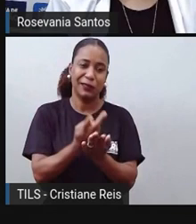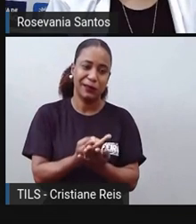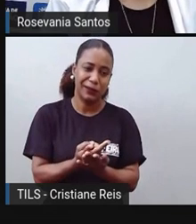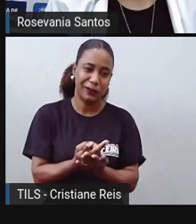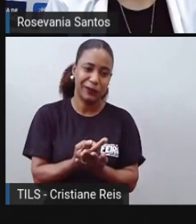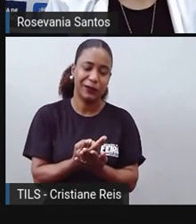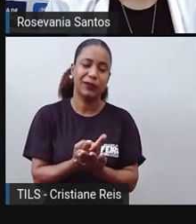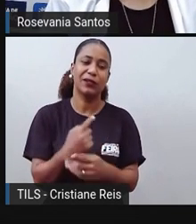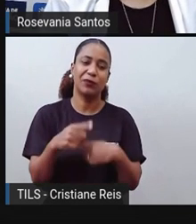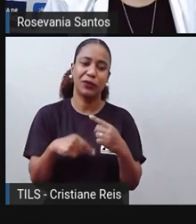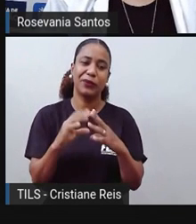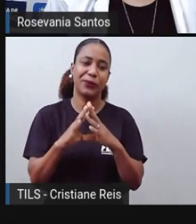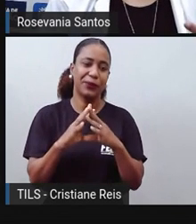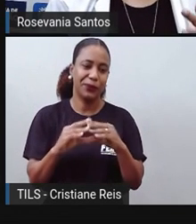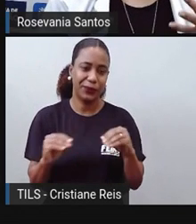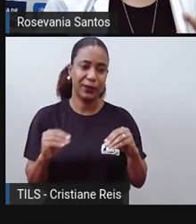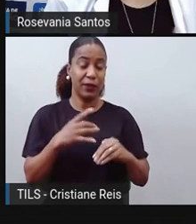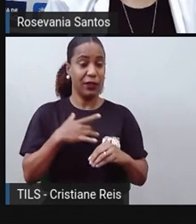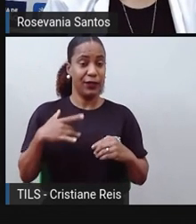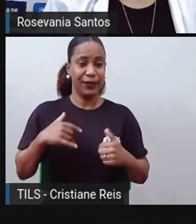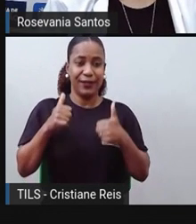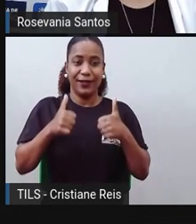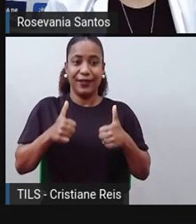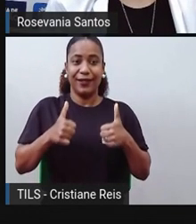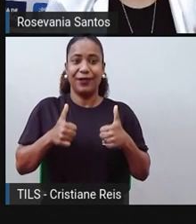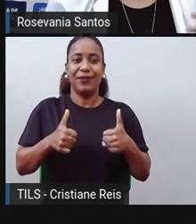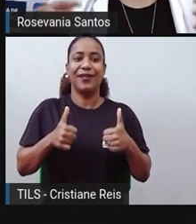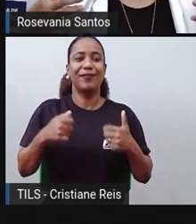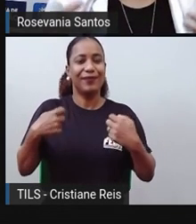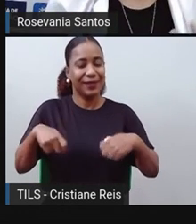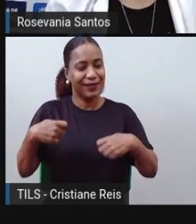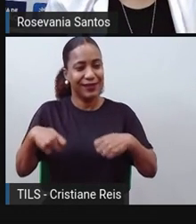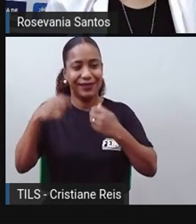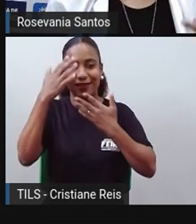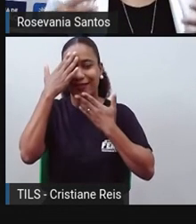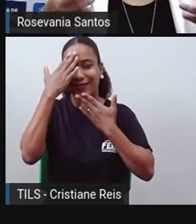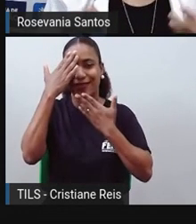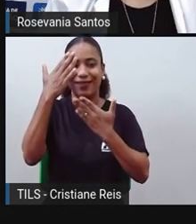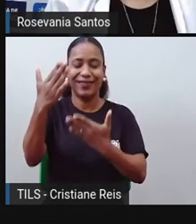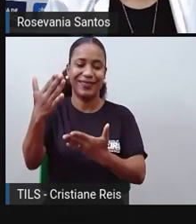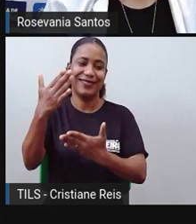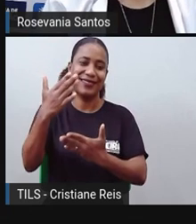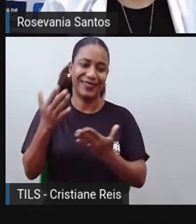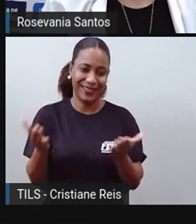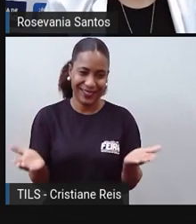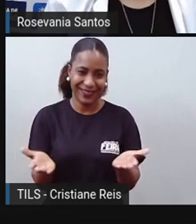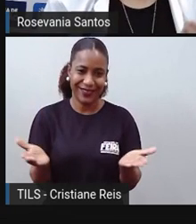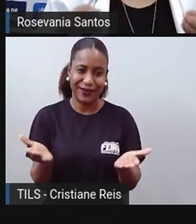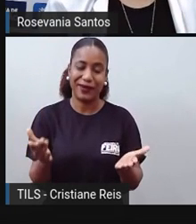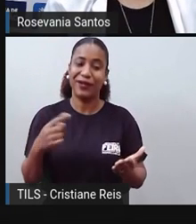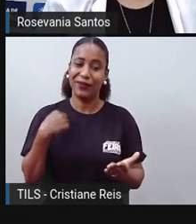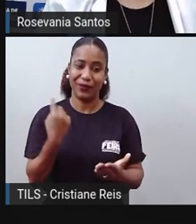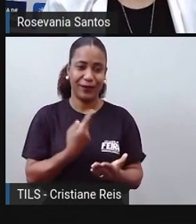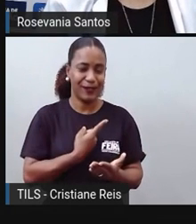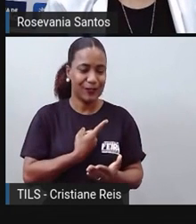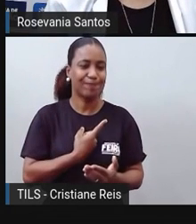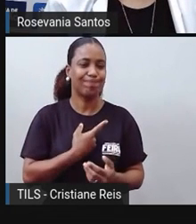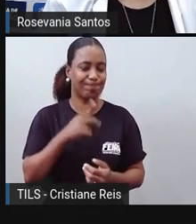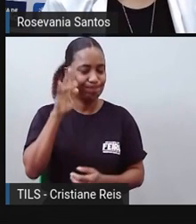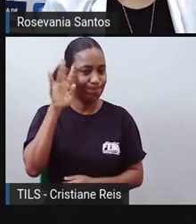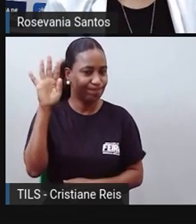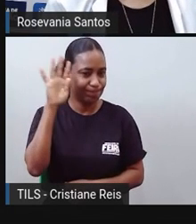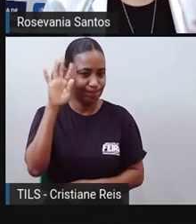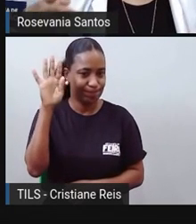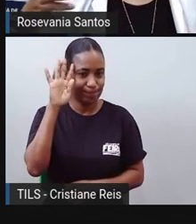ano de muita gratidão por todas essas oportunidades, né, que a gente recebeu de se tornar pessoas melhores, de se tornar pessoas